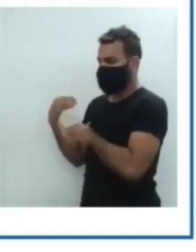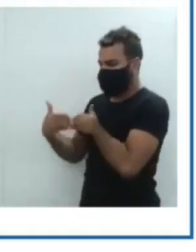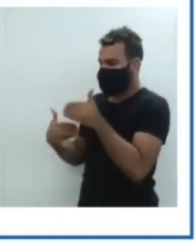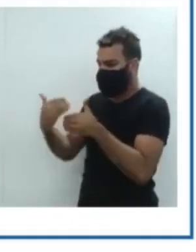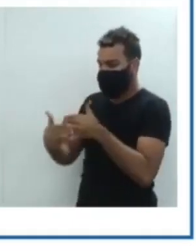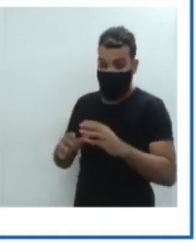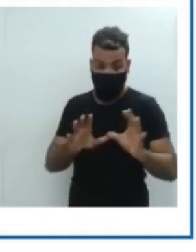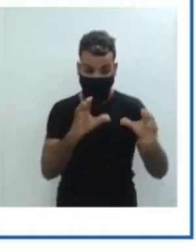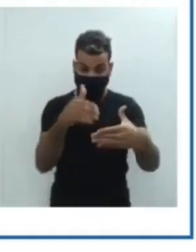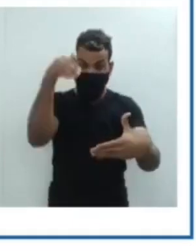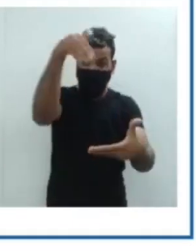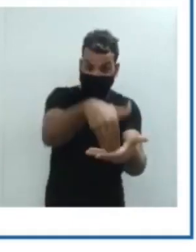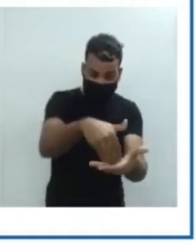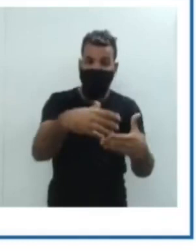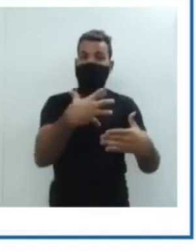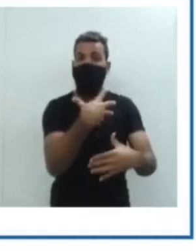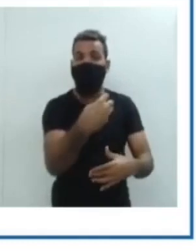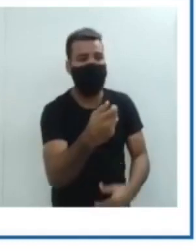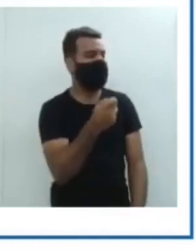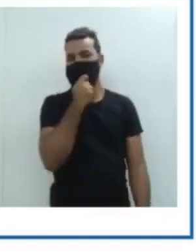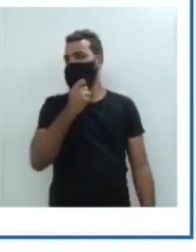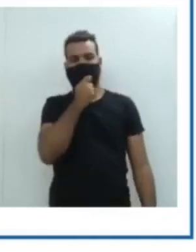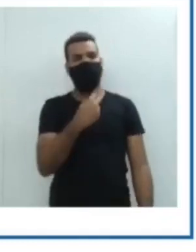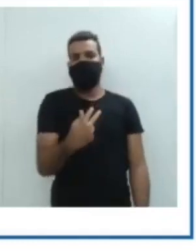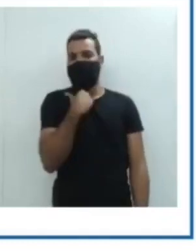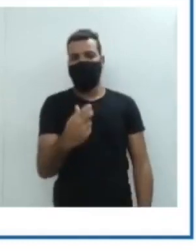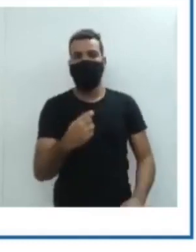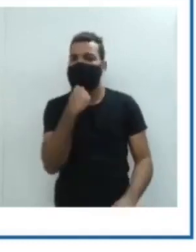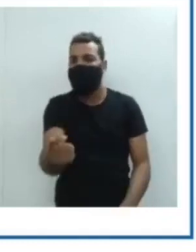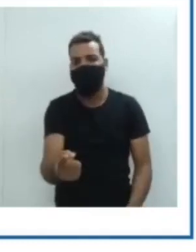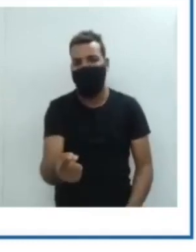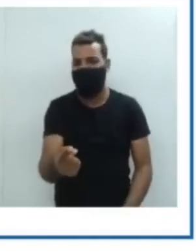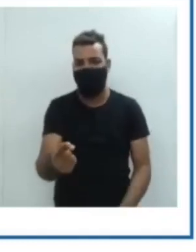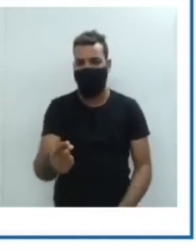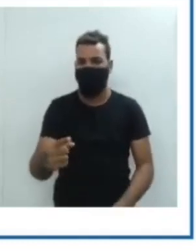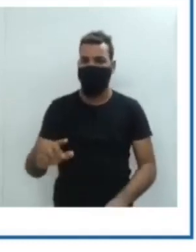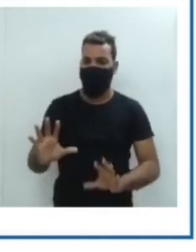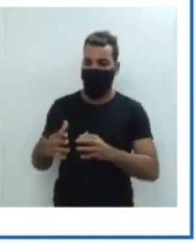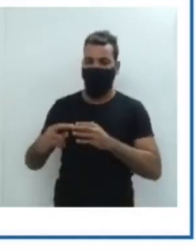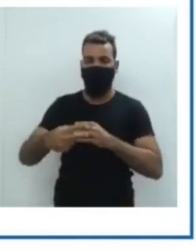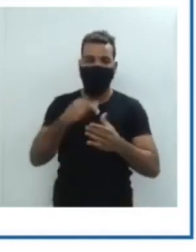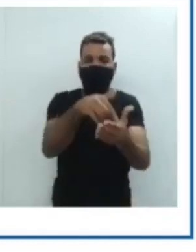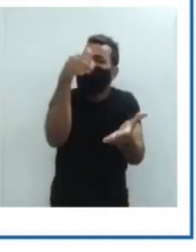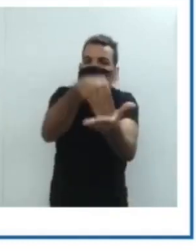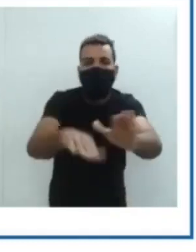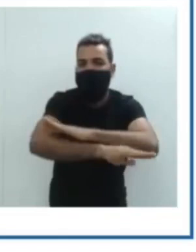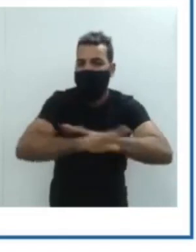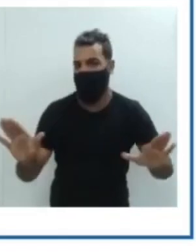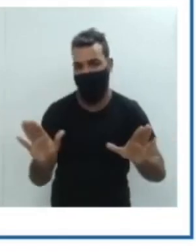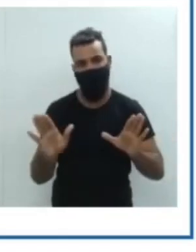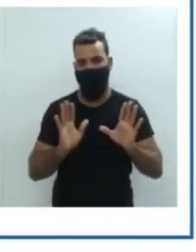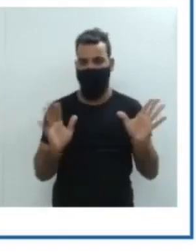pode ser instanciada mas não pode ser herdada entenda classe final como algo que acabou finalizou